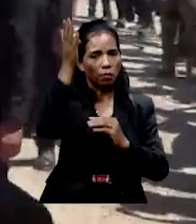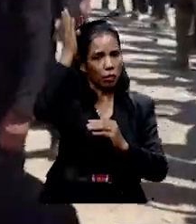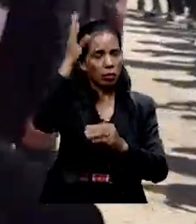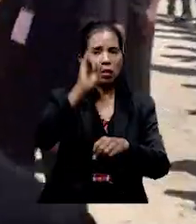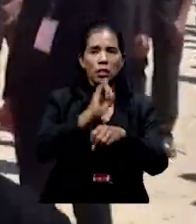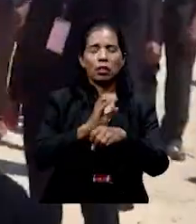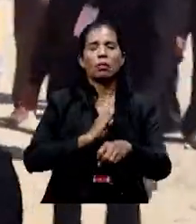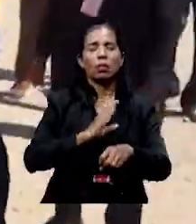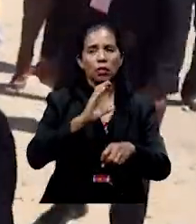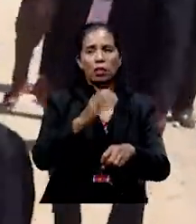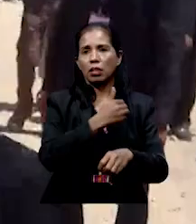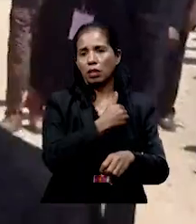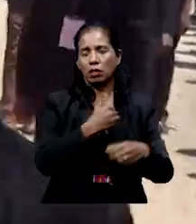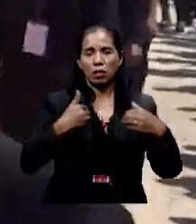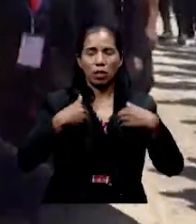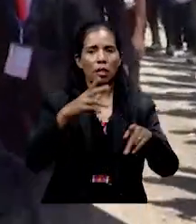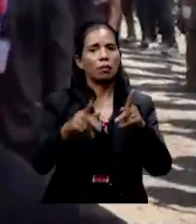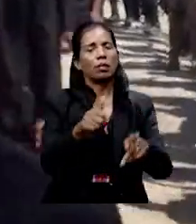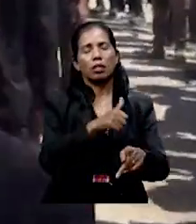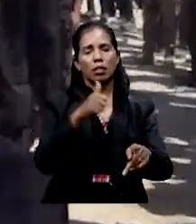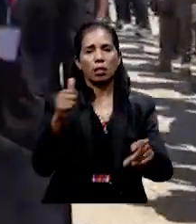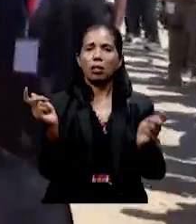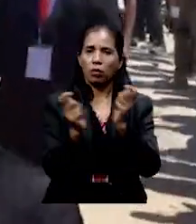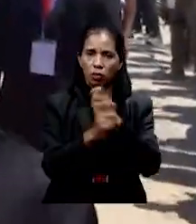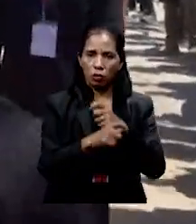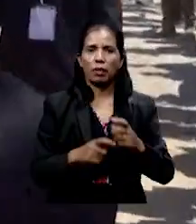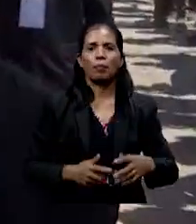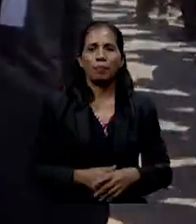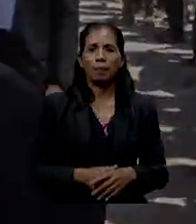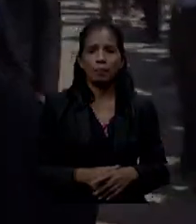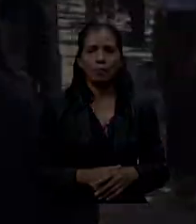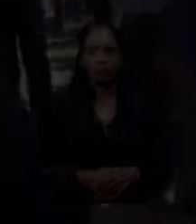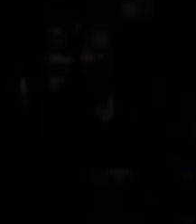nunes se dau que ia emaceluk atu substituim. Equipo cobertura, Jemen.